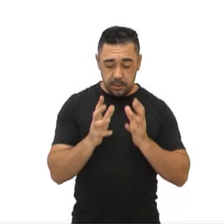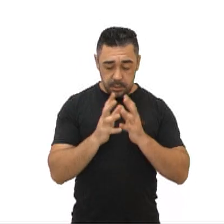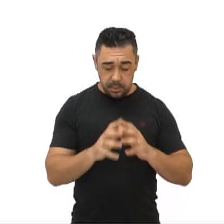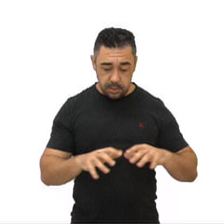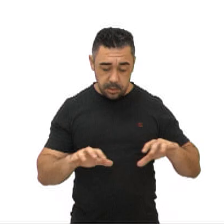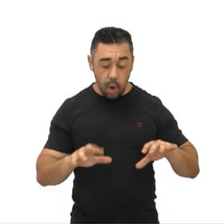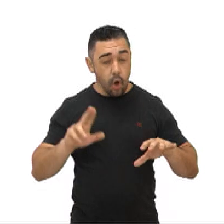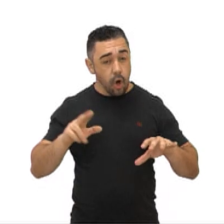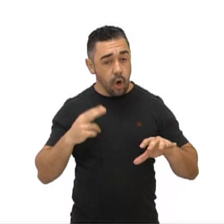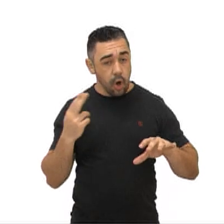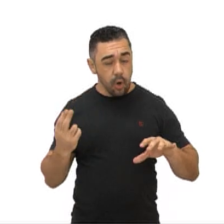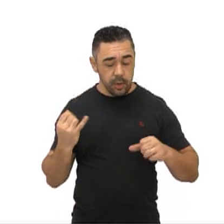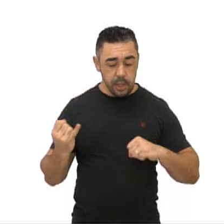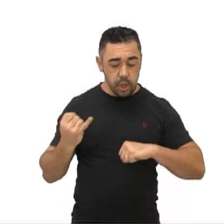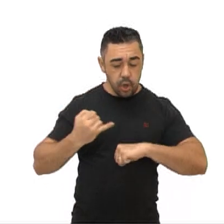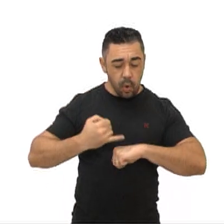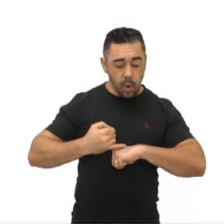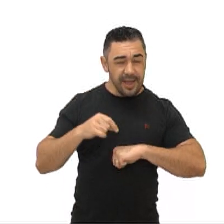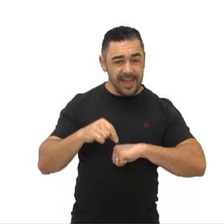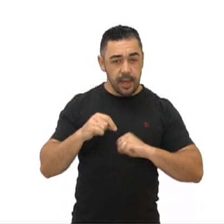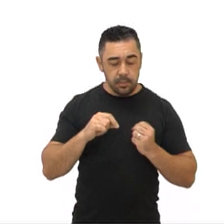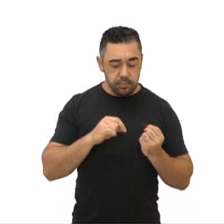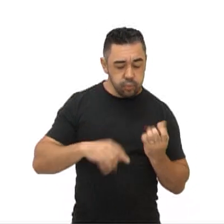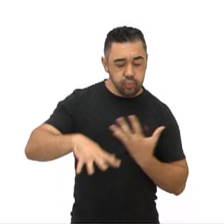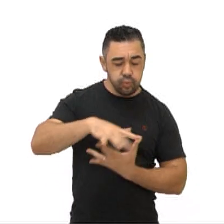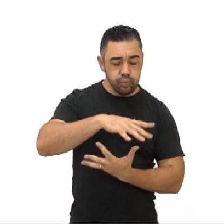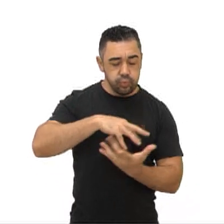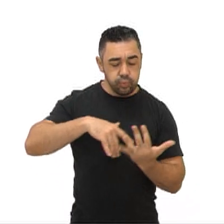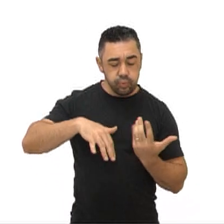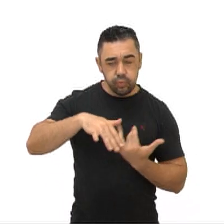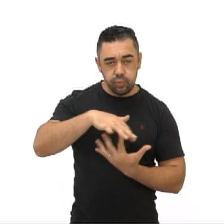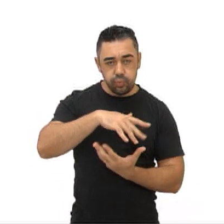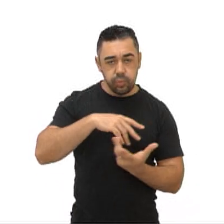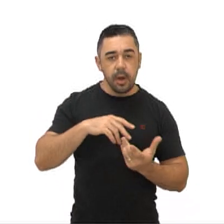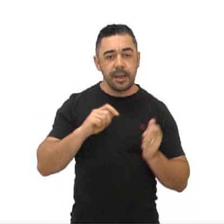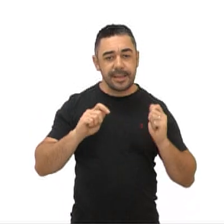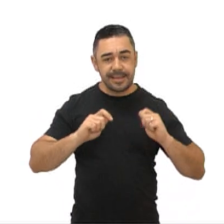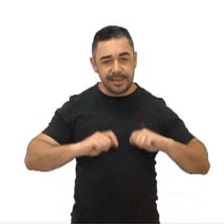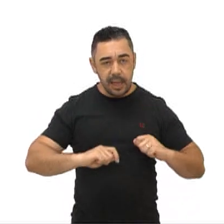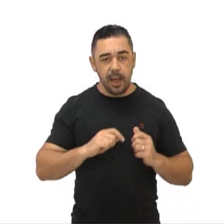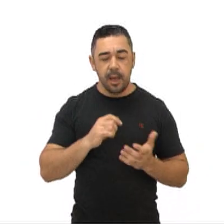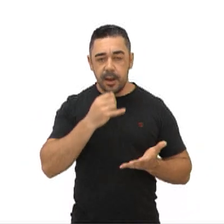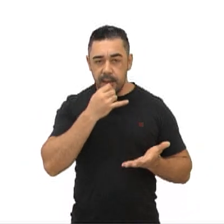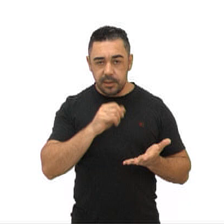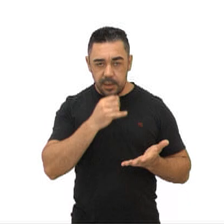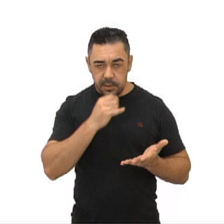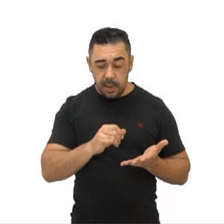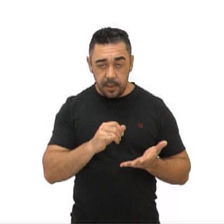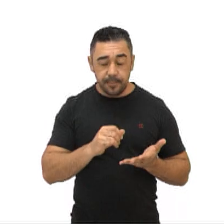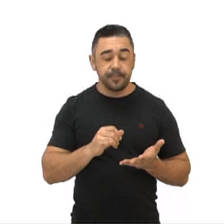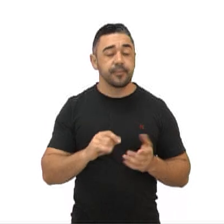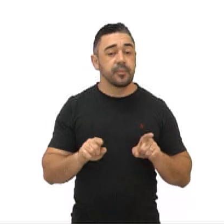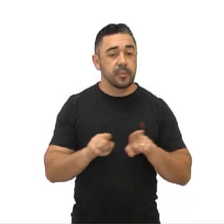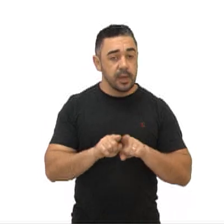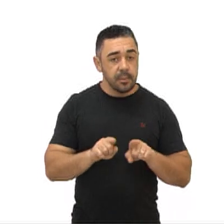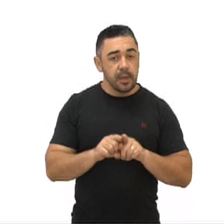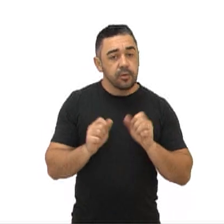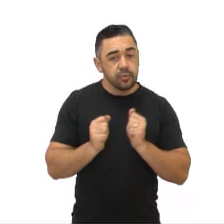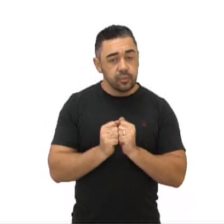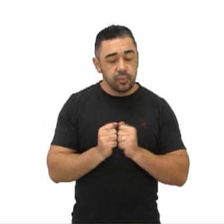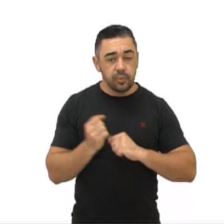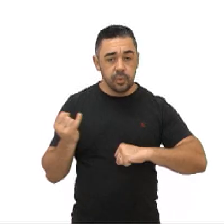ou ionização, libera seus íons na solução, possibilitando a passagem da corrente elétrica. Além dos íons liberados